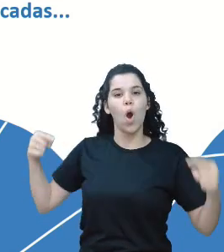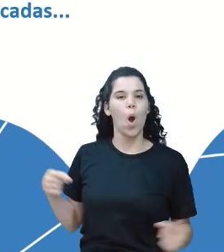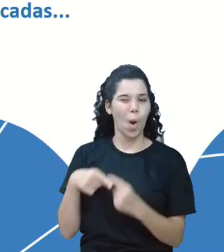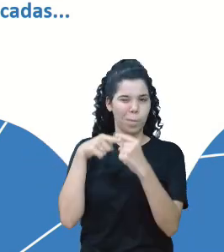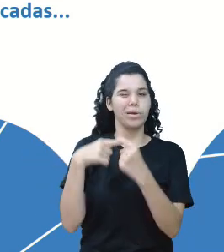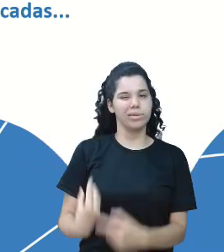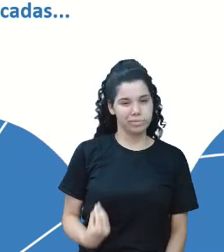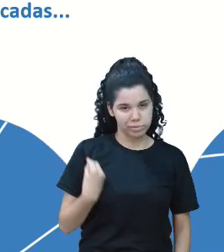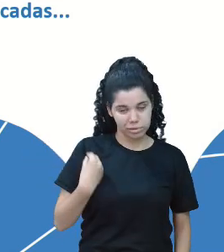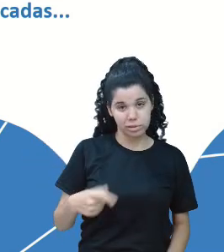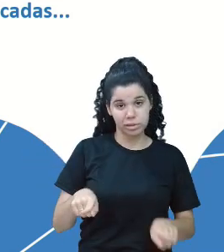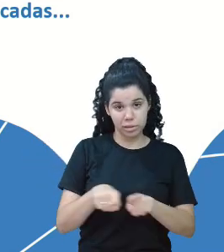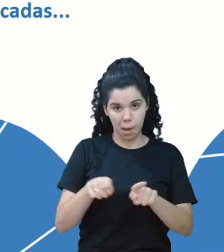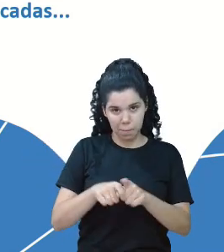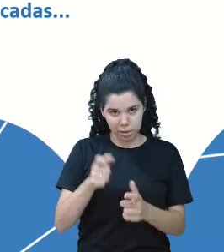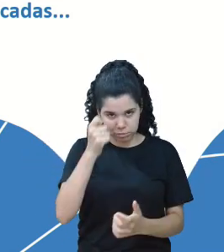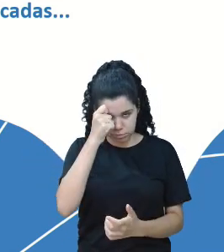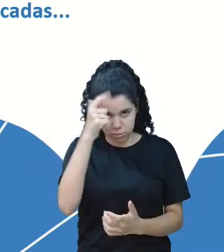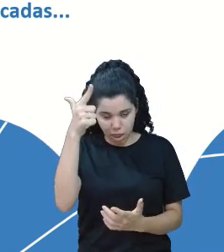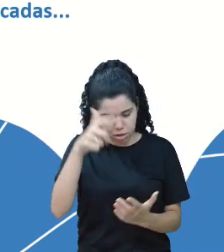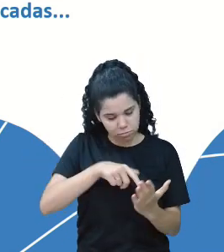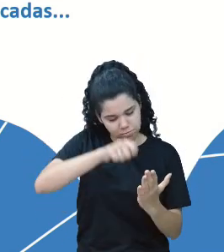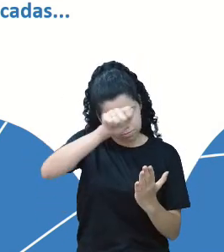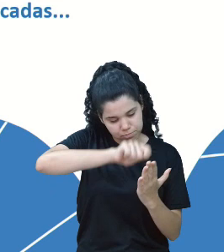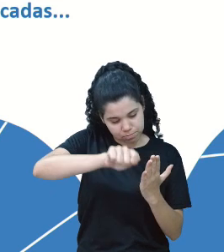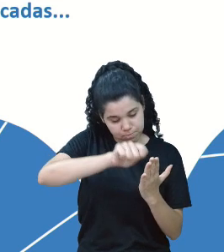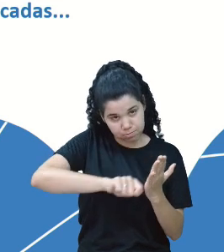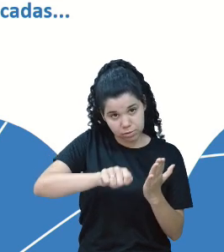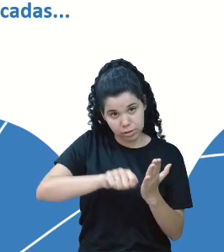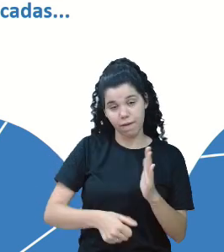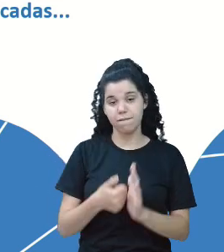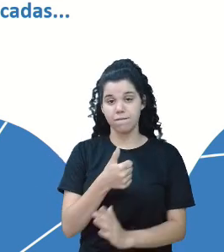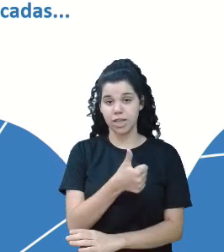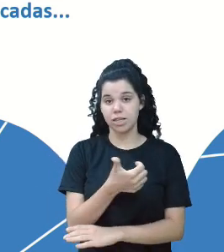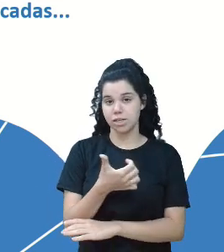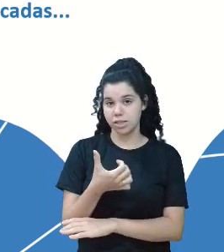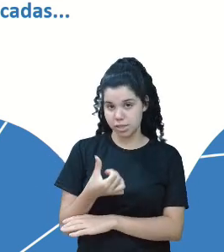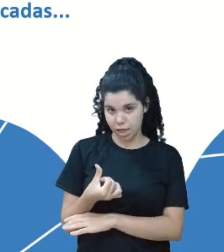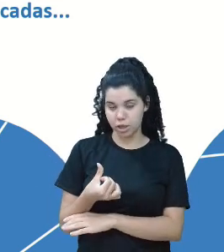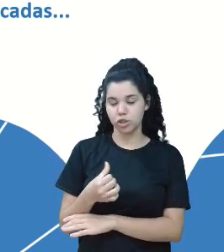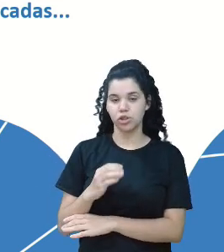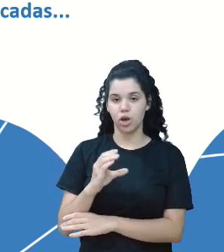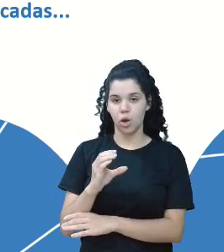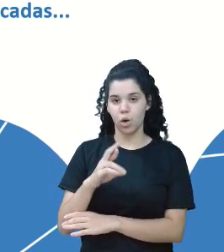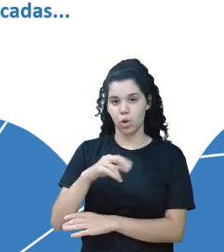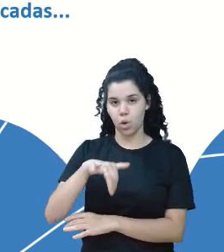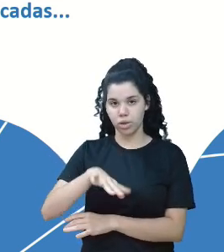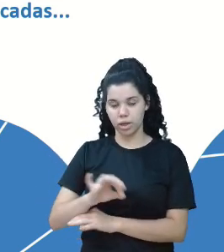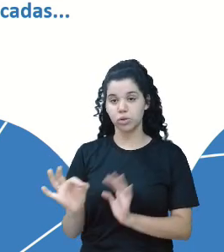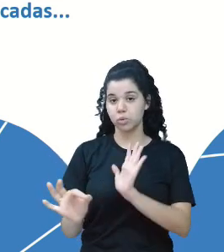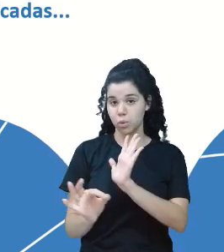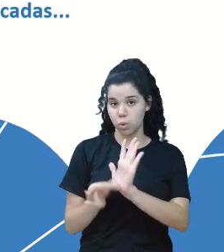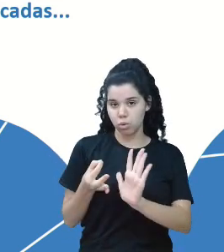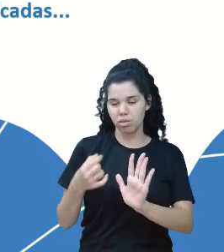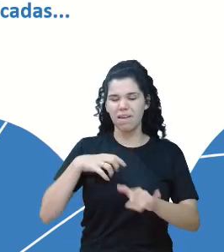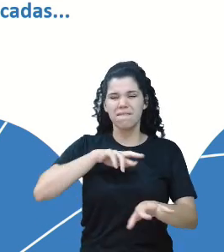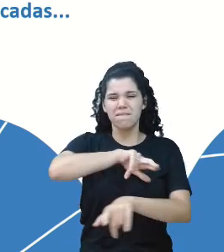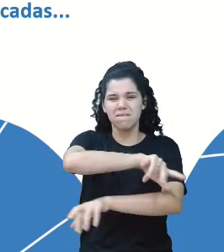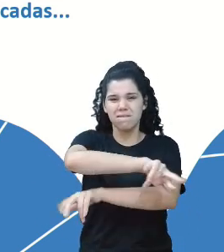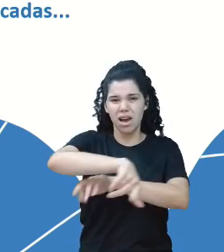de maneira inteligente e instigante, as 26 crônicas de Marcos Rey apresentam uma série de